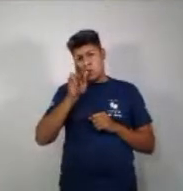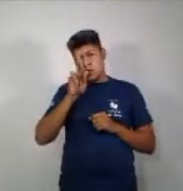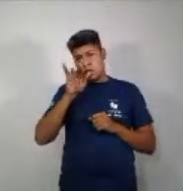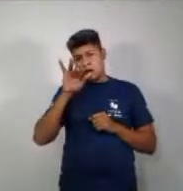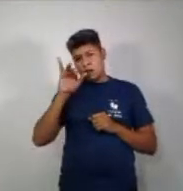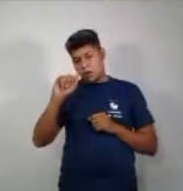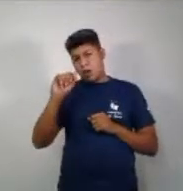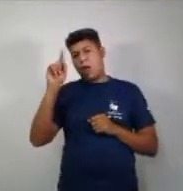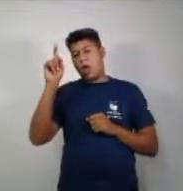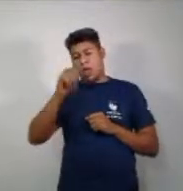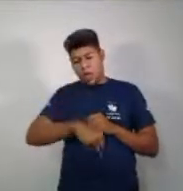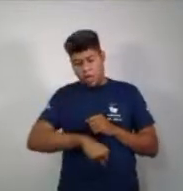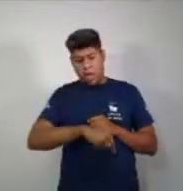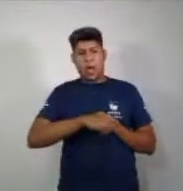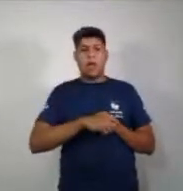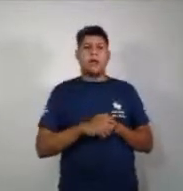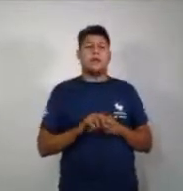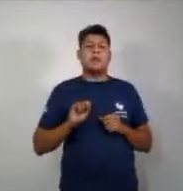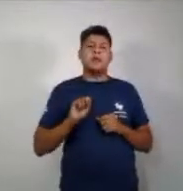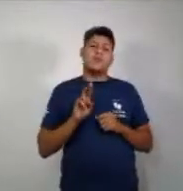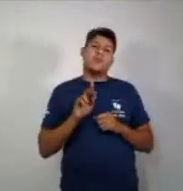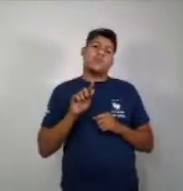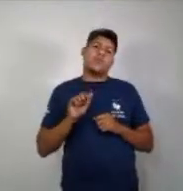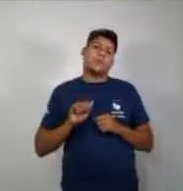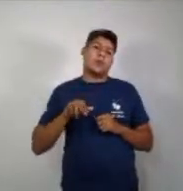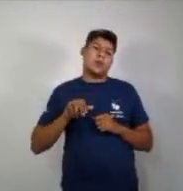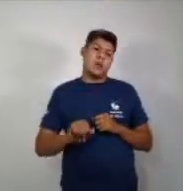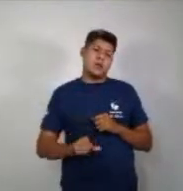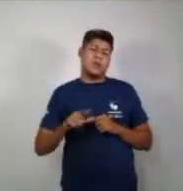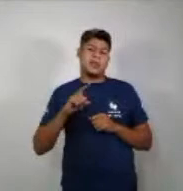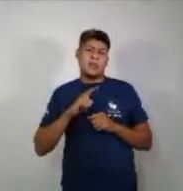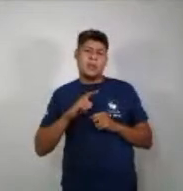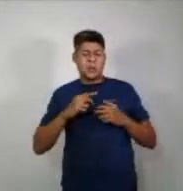ela é húngara ou húngara. Suzana, que tem um Suzana, acho que é